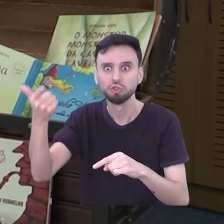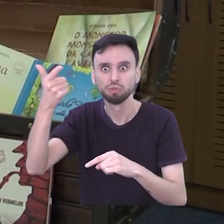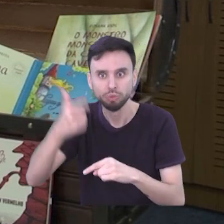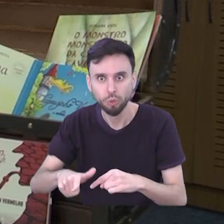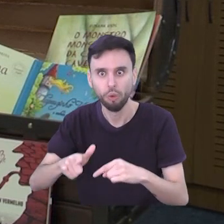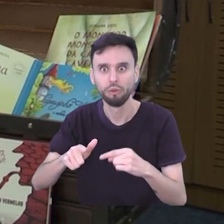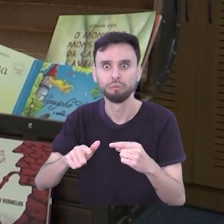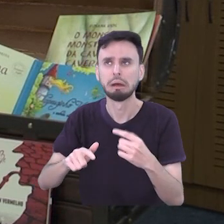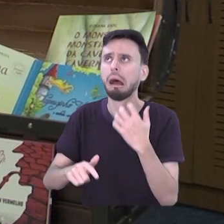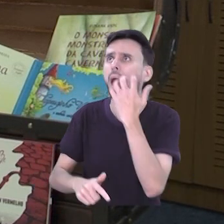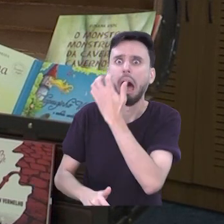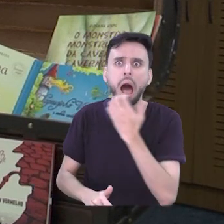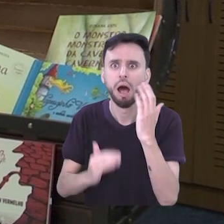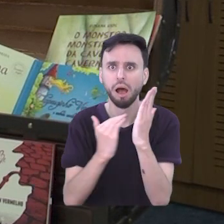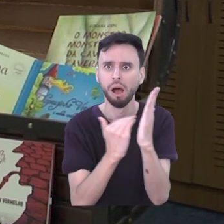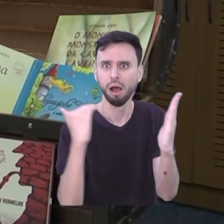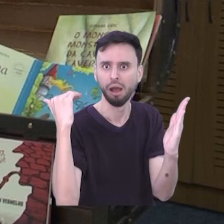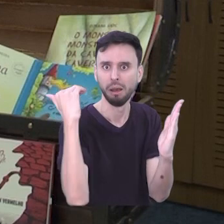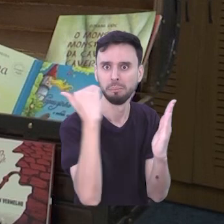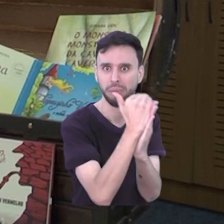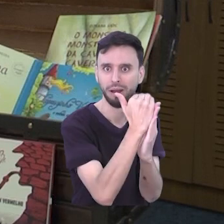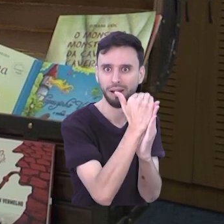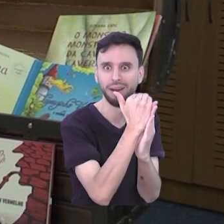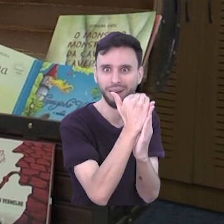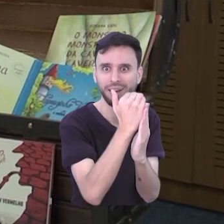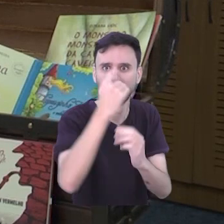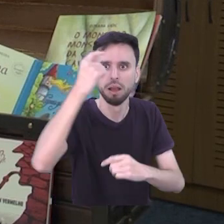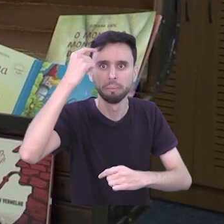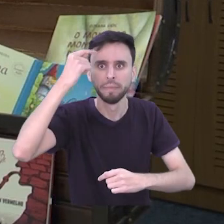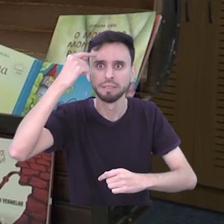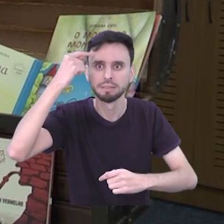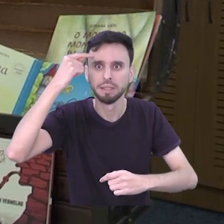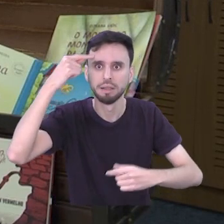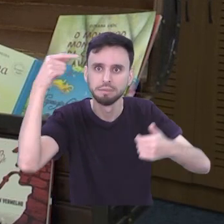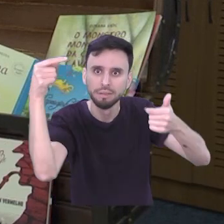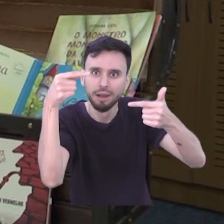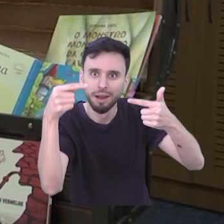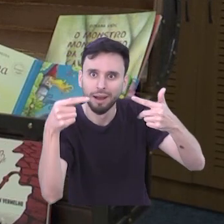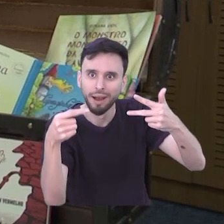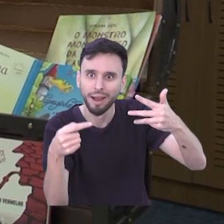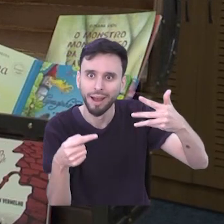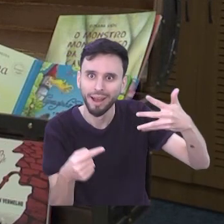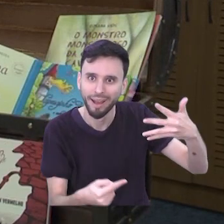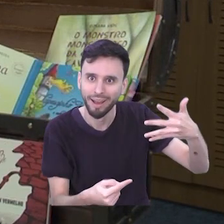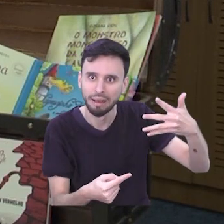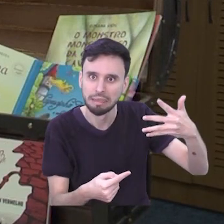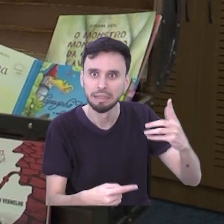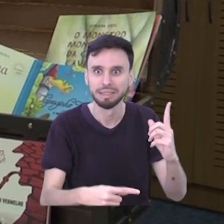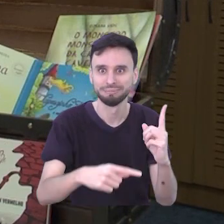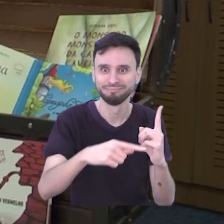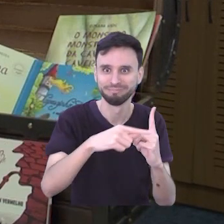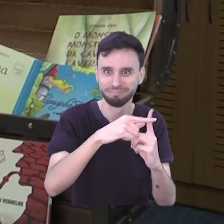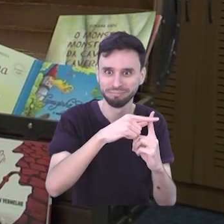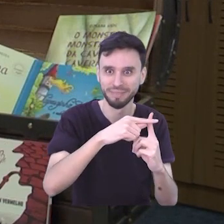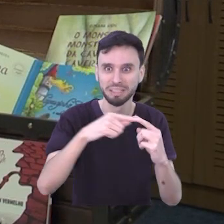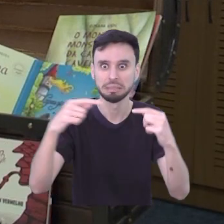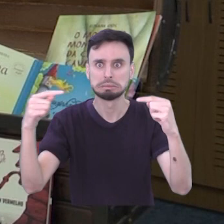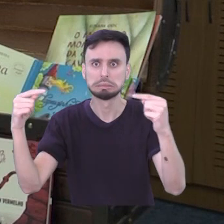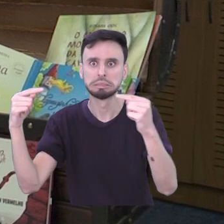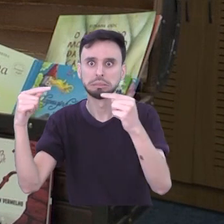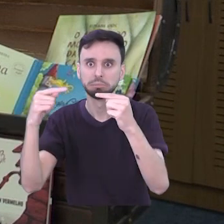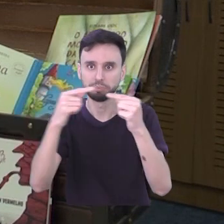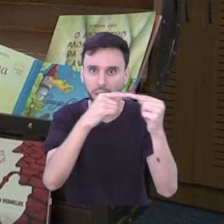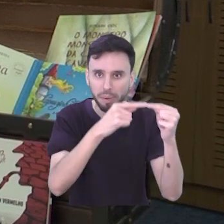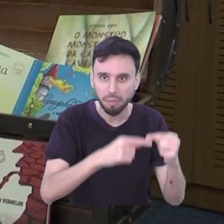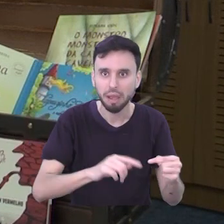uma vez falou desse amor muito grande. Então vamos refletir sobre os pontos em comum que nós encontramos e os pontos divergentes. E a gente já